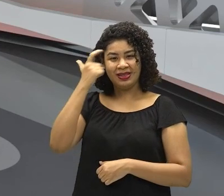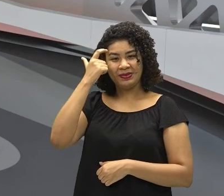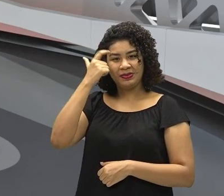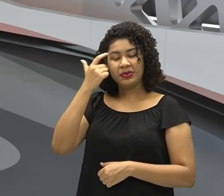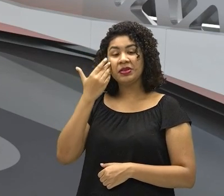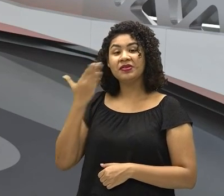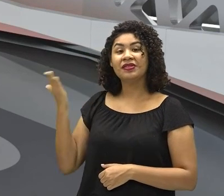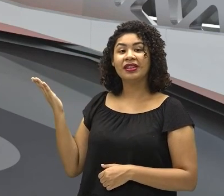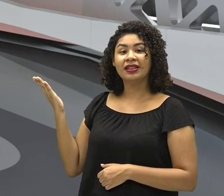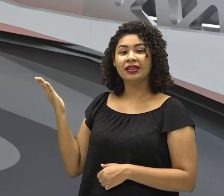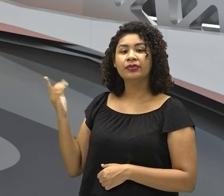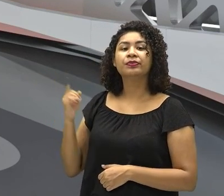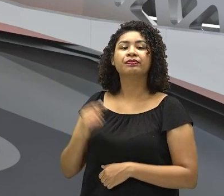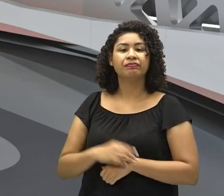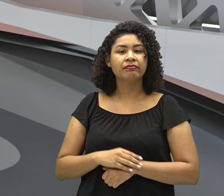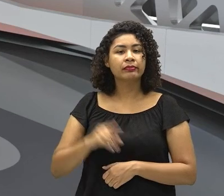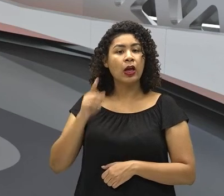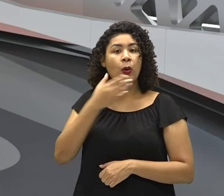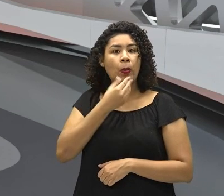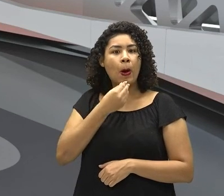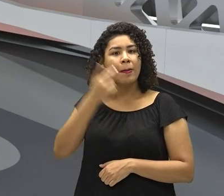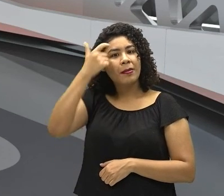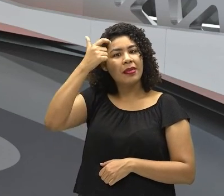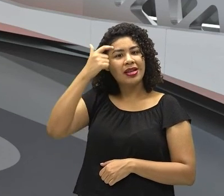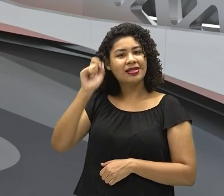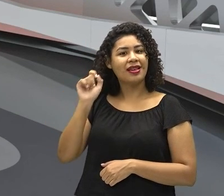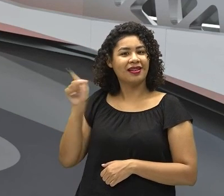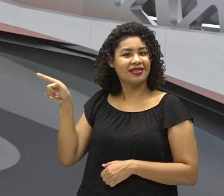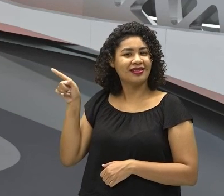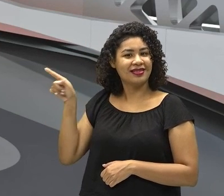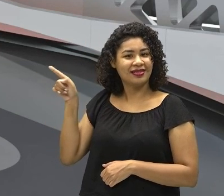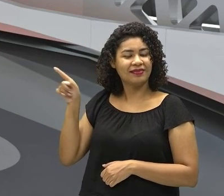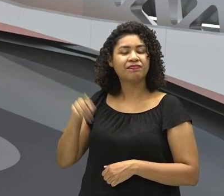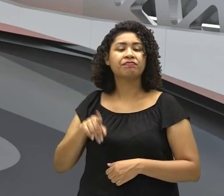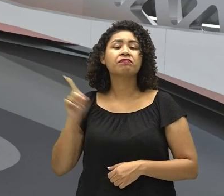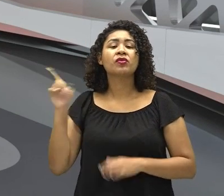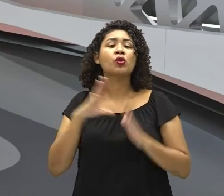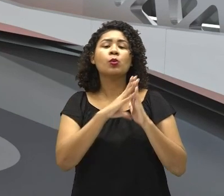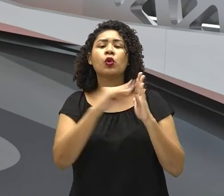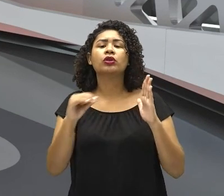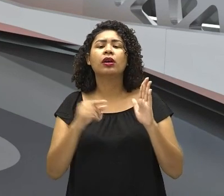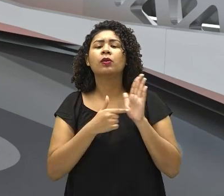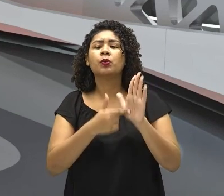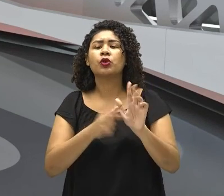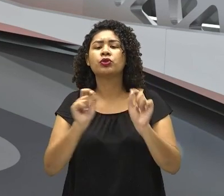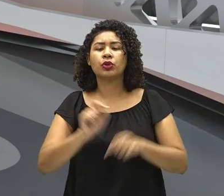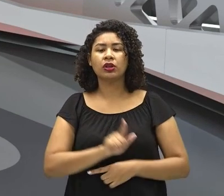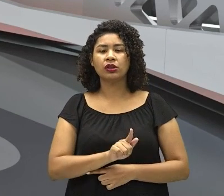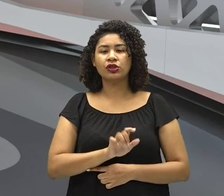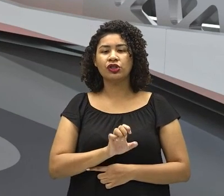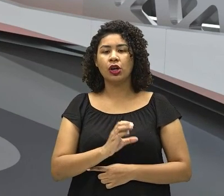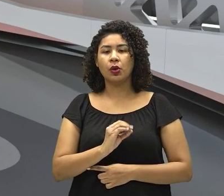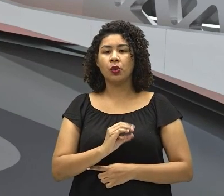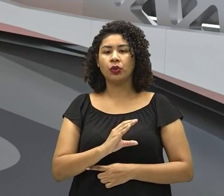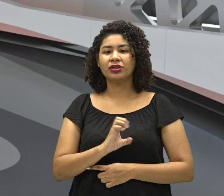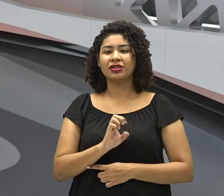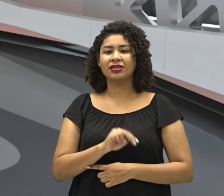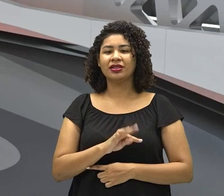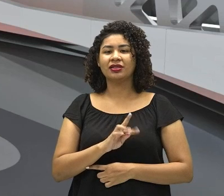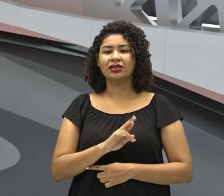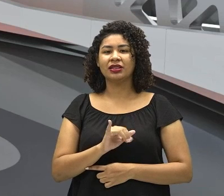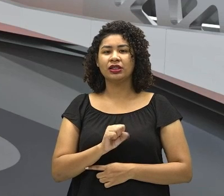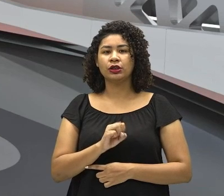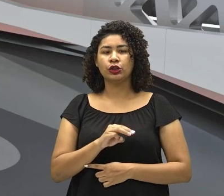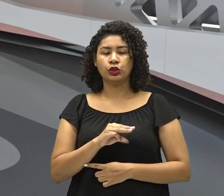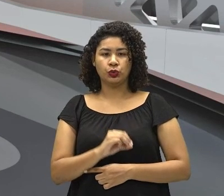de como era que se pensava até aquele momento. Olha, esse modelo aqui representa para a gente o geocentrismo, ou seja, a Terra